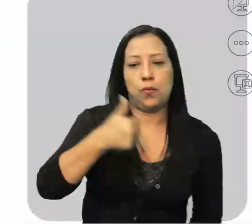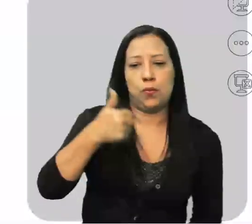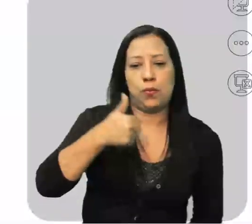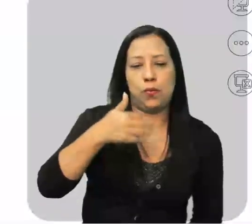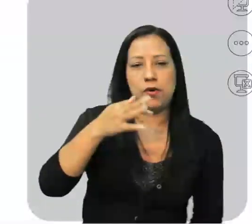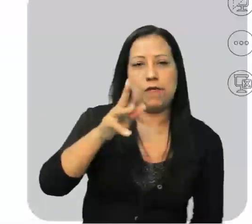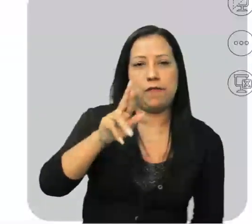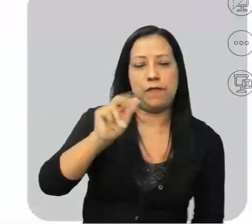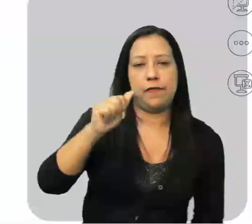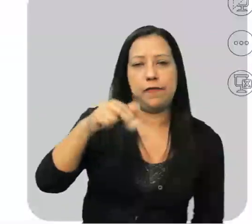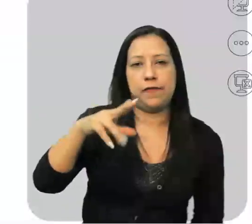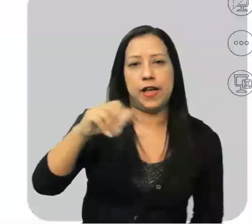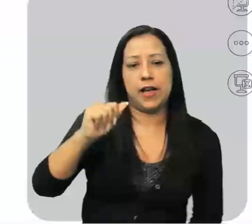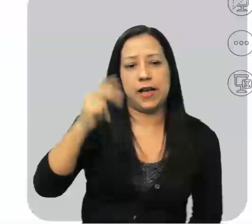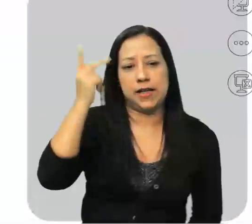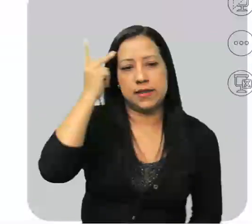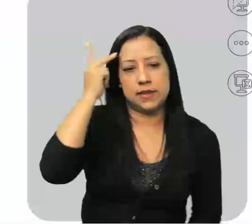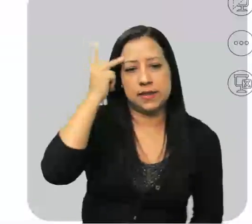melhores.